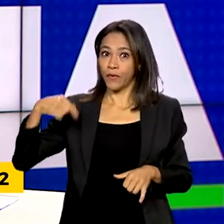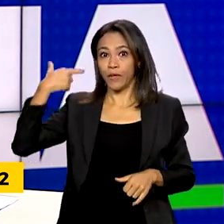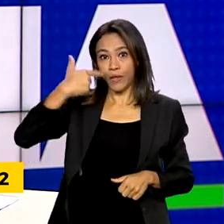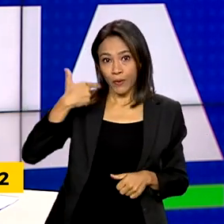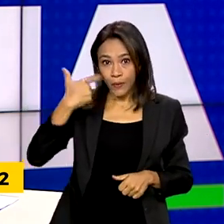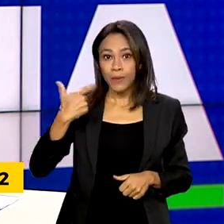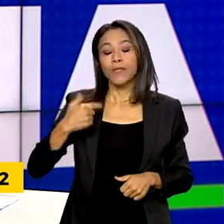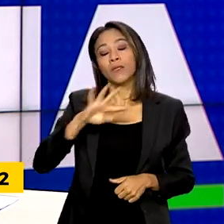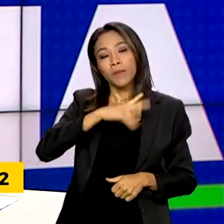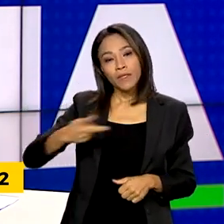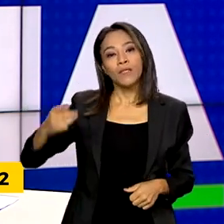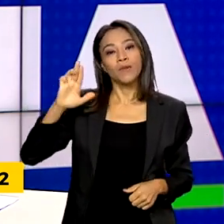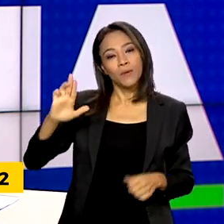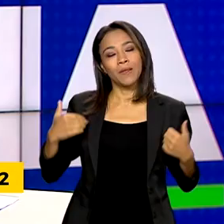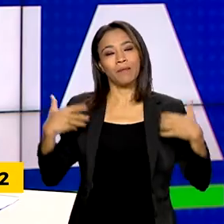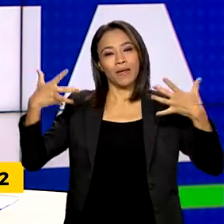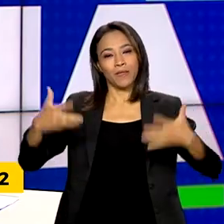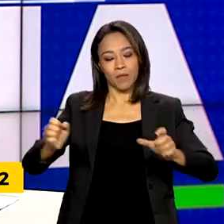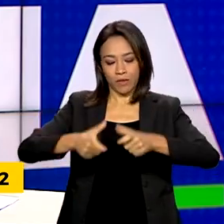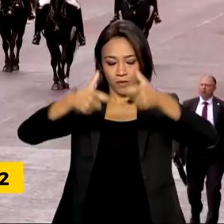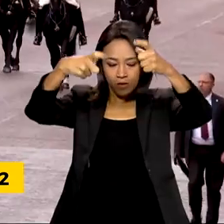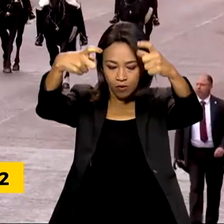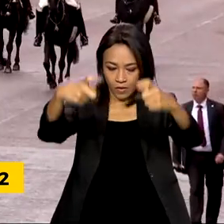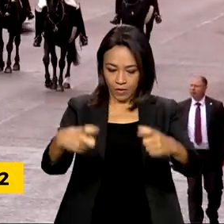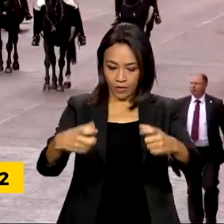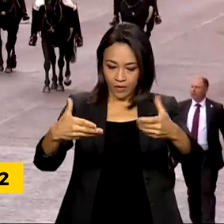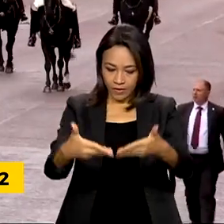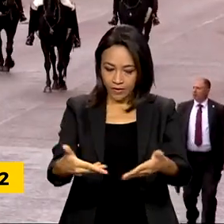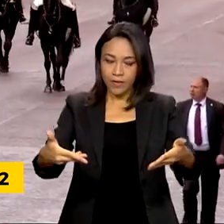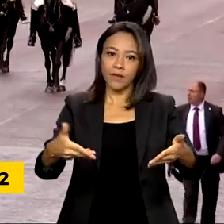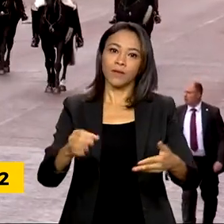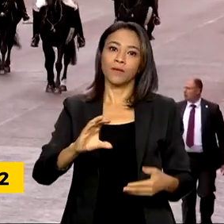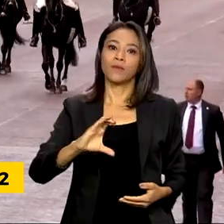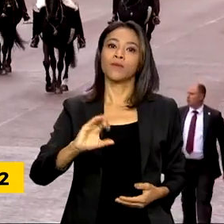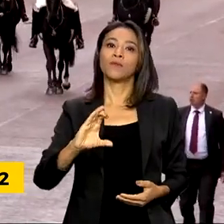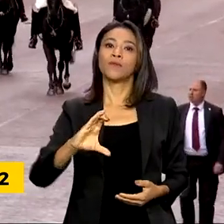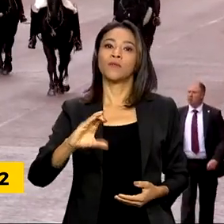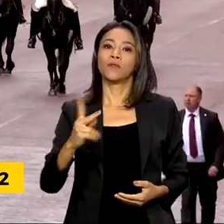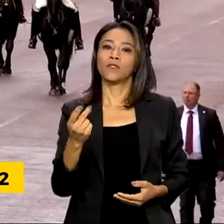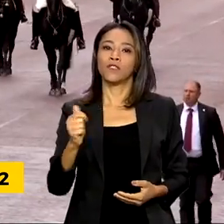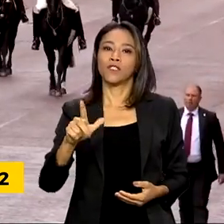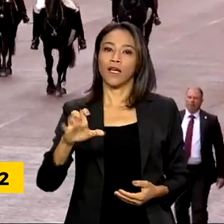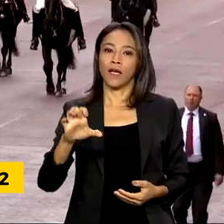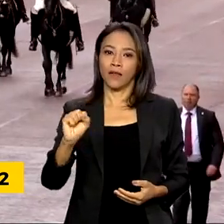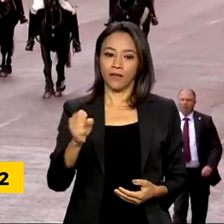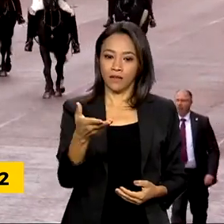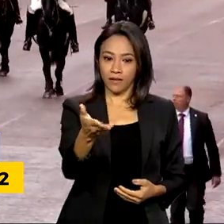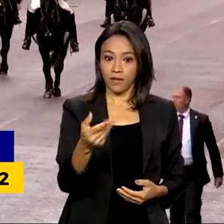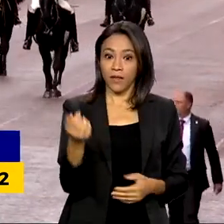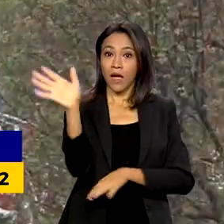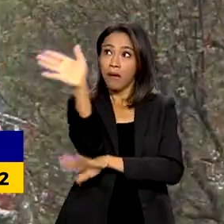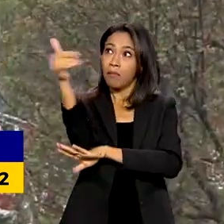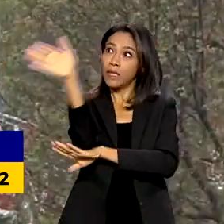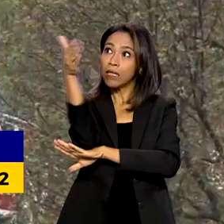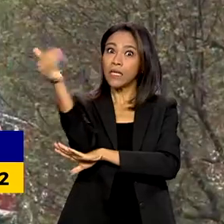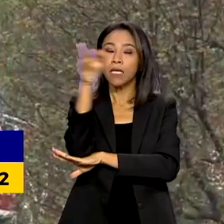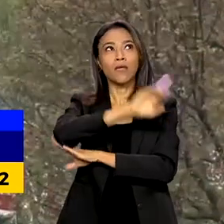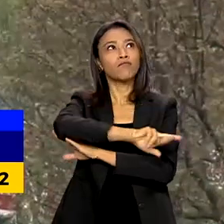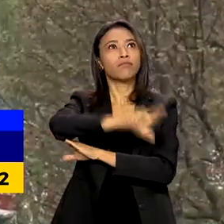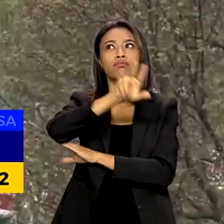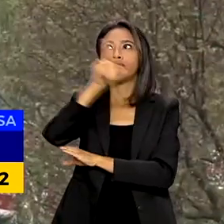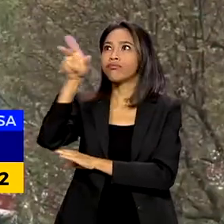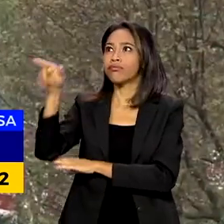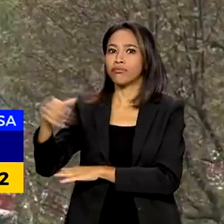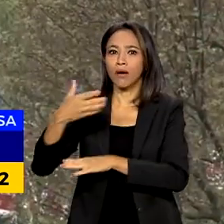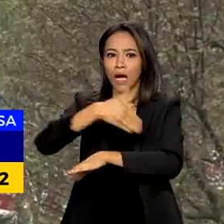participou da coroação do Rei Charles II as cores da bandeira do Reino Unido estão por toda parte as ruas